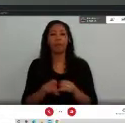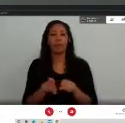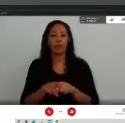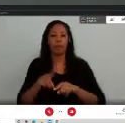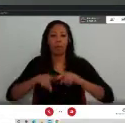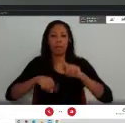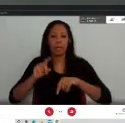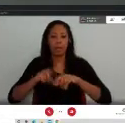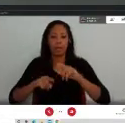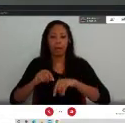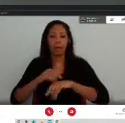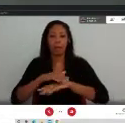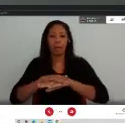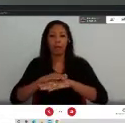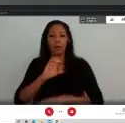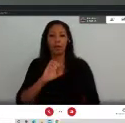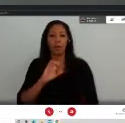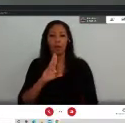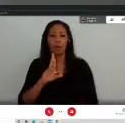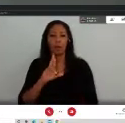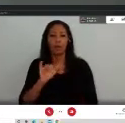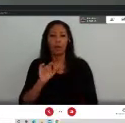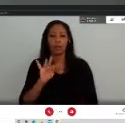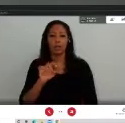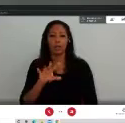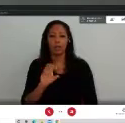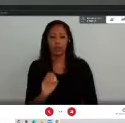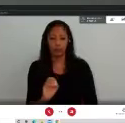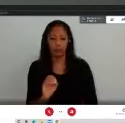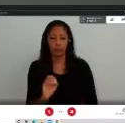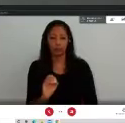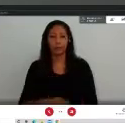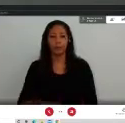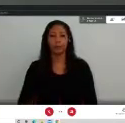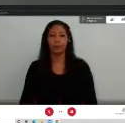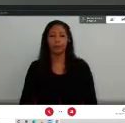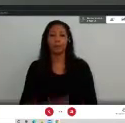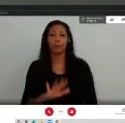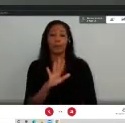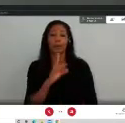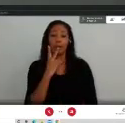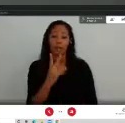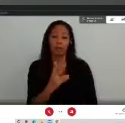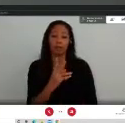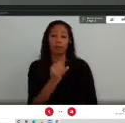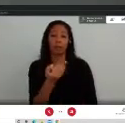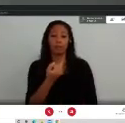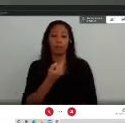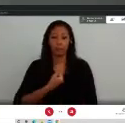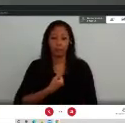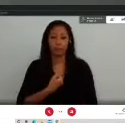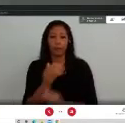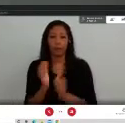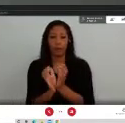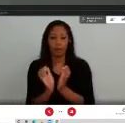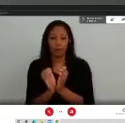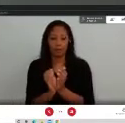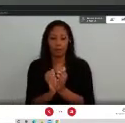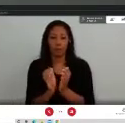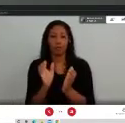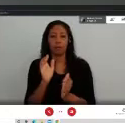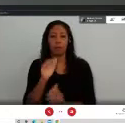Aí eles ficaram de nos trazer para essa comissão, né, formada por Maico, Irani Guedes e